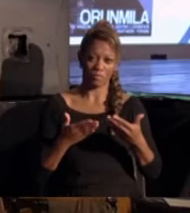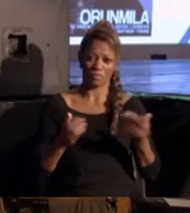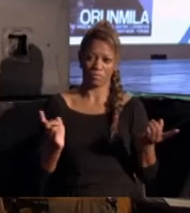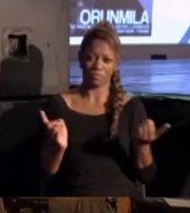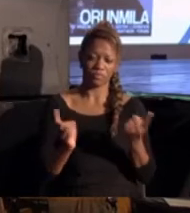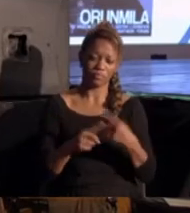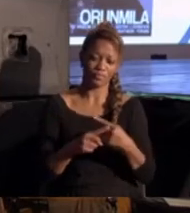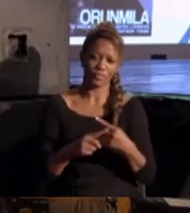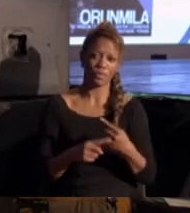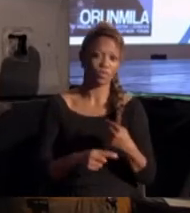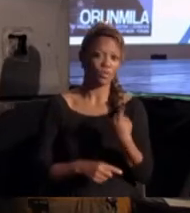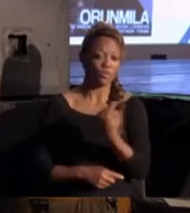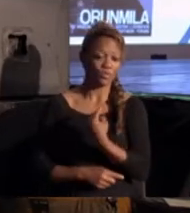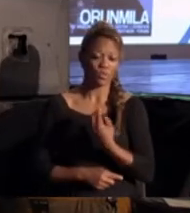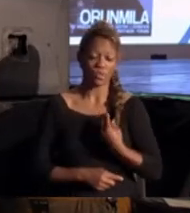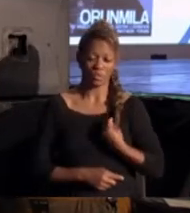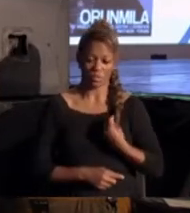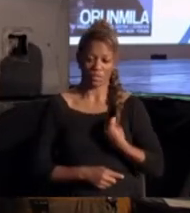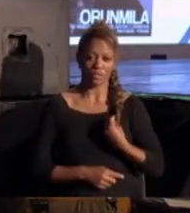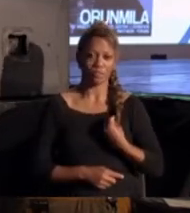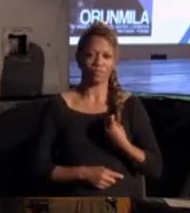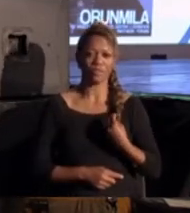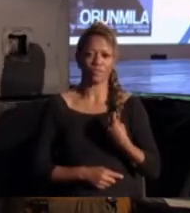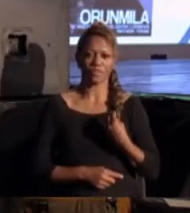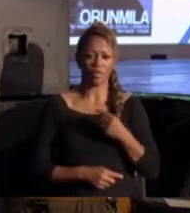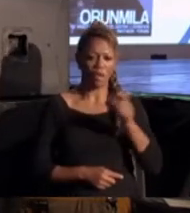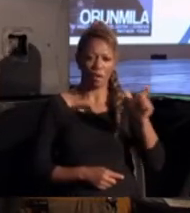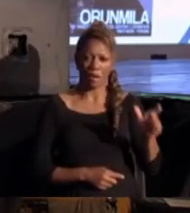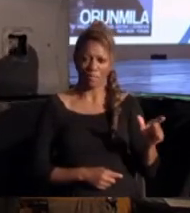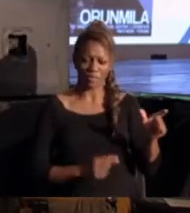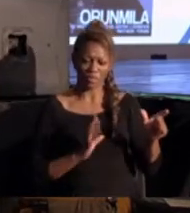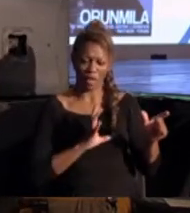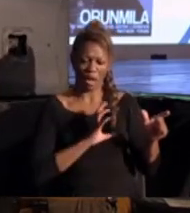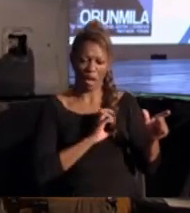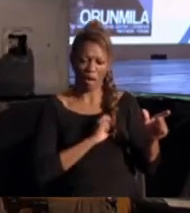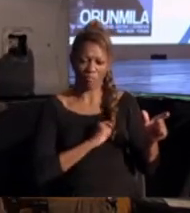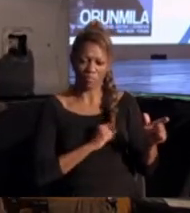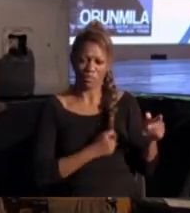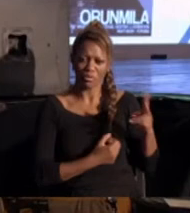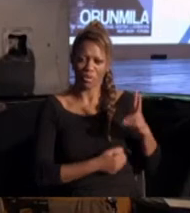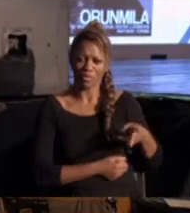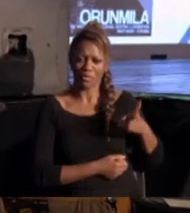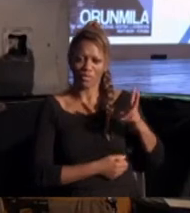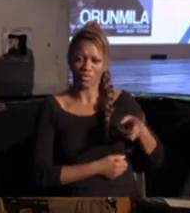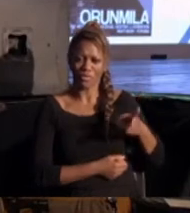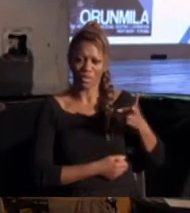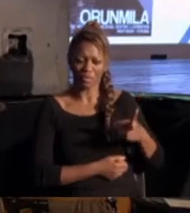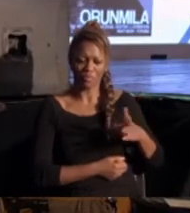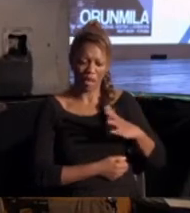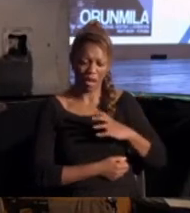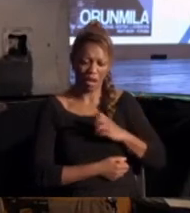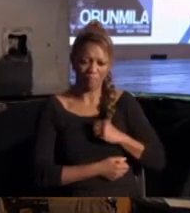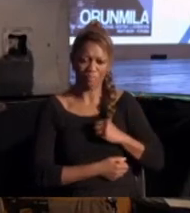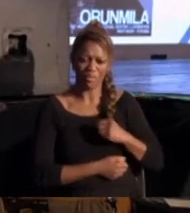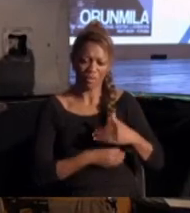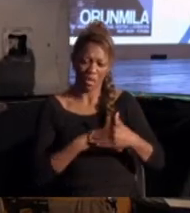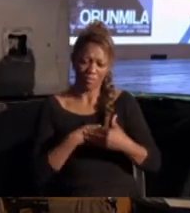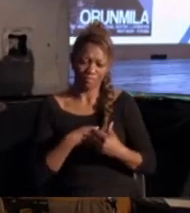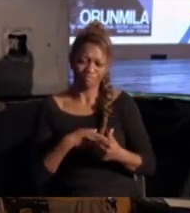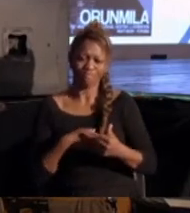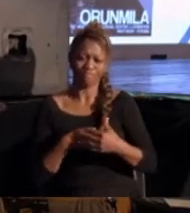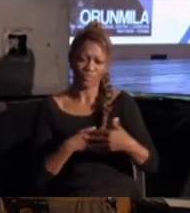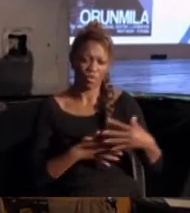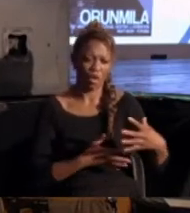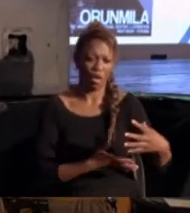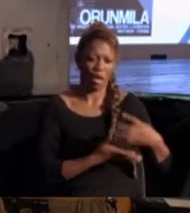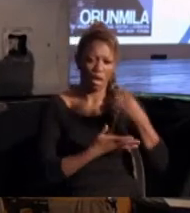nossa vida. Ou seja, se uma pessoa se alimenta mais de amor, e compreendendo o amor como um afeto catalisador